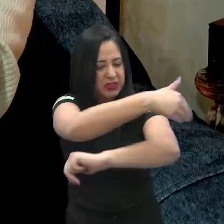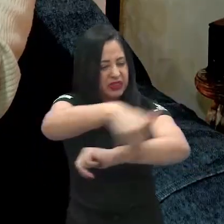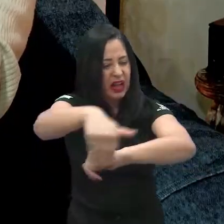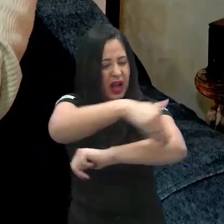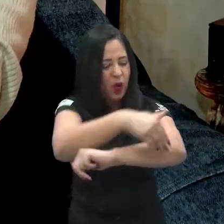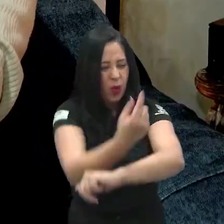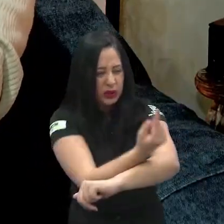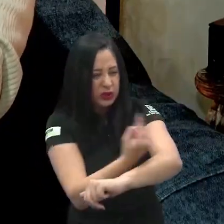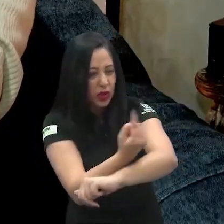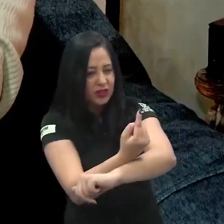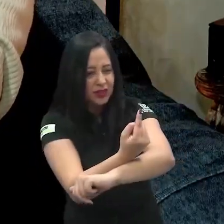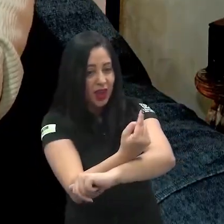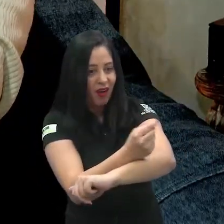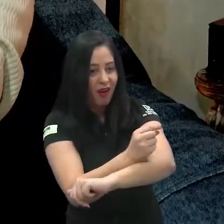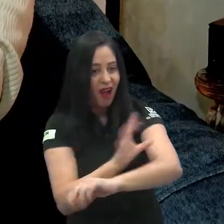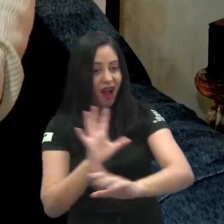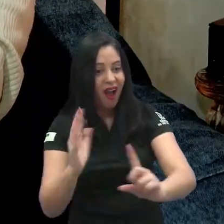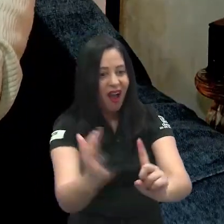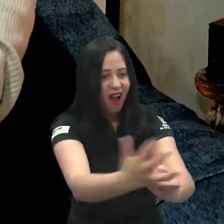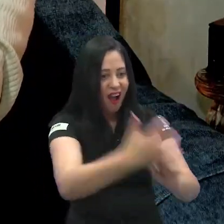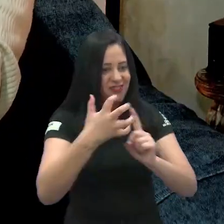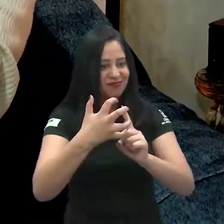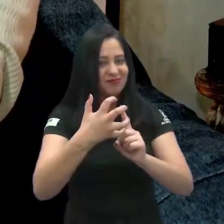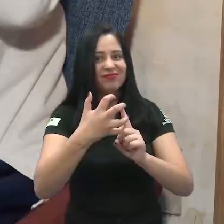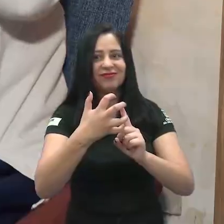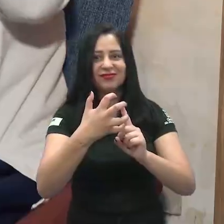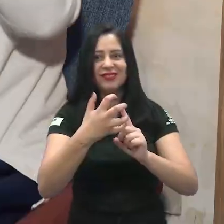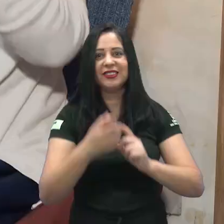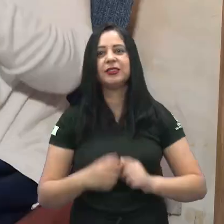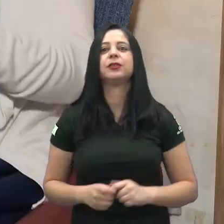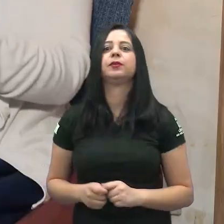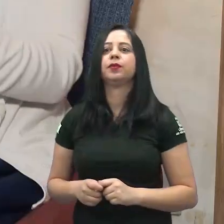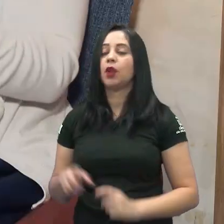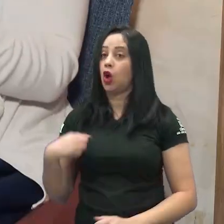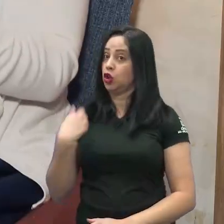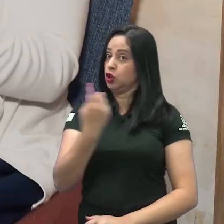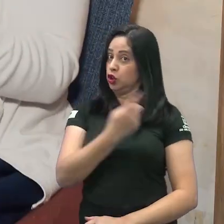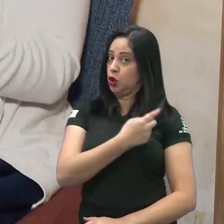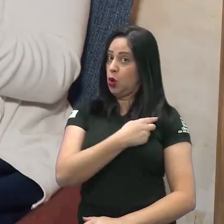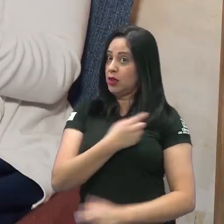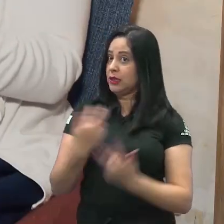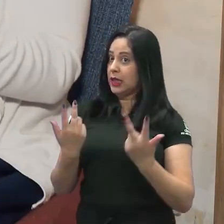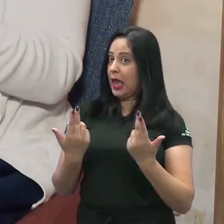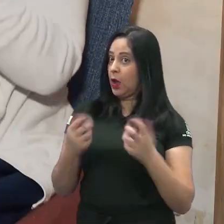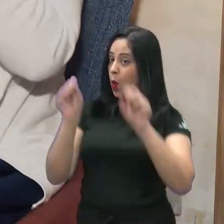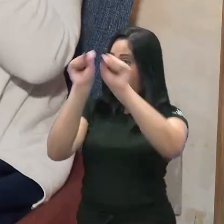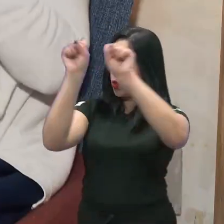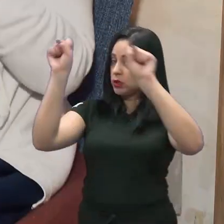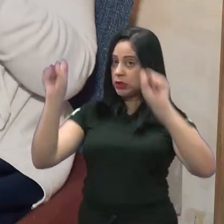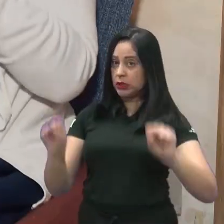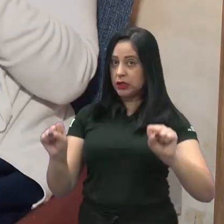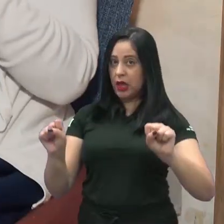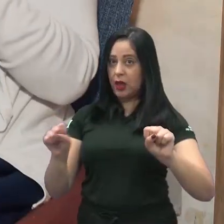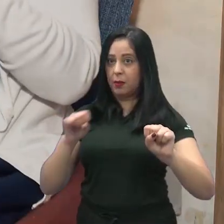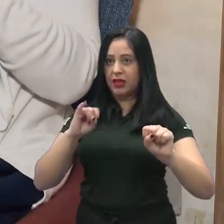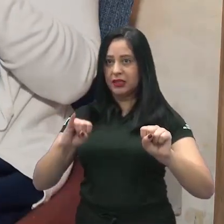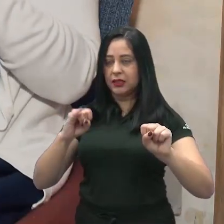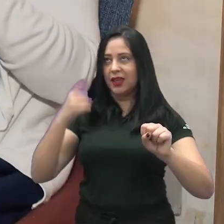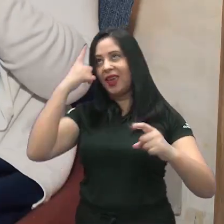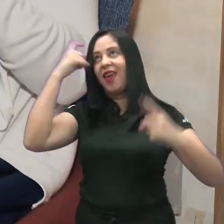ele encontrando um lar e sendo feliz naquele lar. Nós somos um sistema. Se você não usa a sua energia